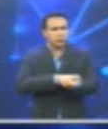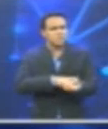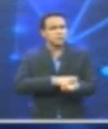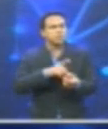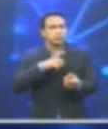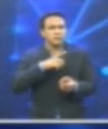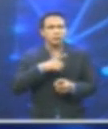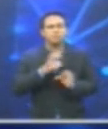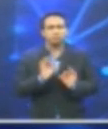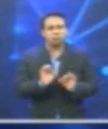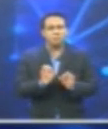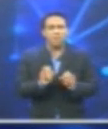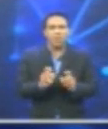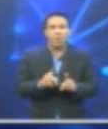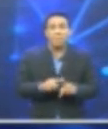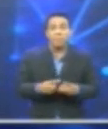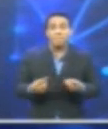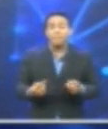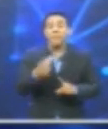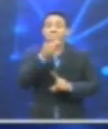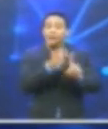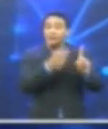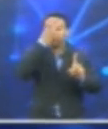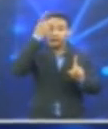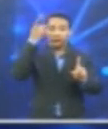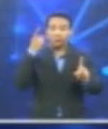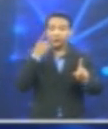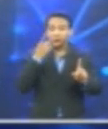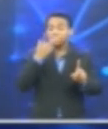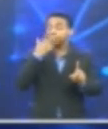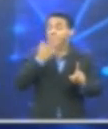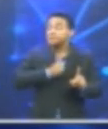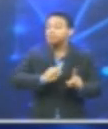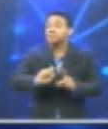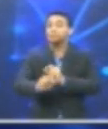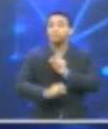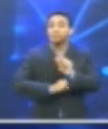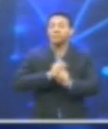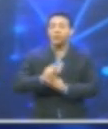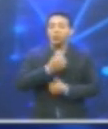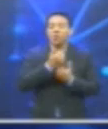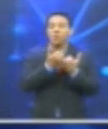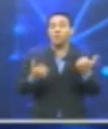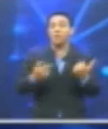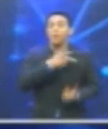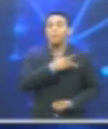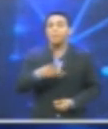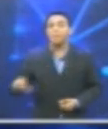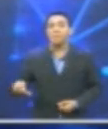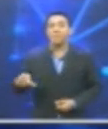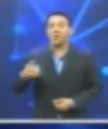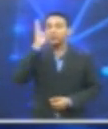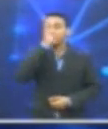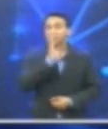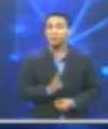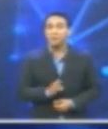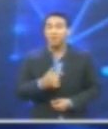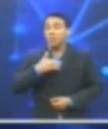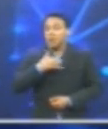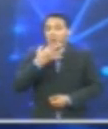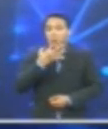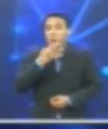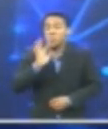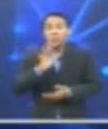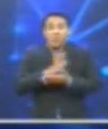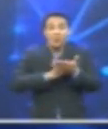debate. O candidato Henrique, ele defende o vice-presidente Michel Temer. Eu não conheço nada que Michel fez pelo Brasil